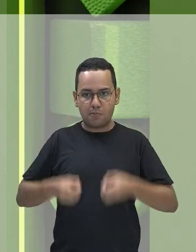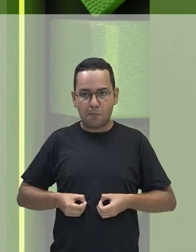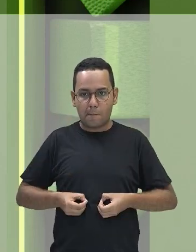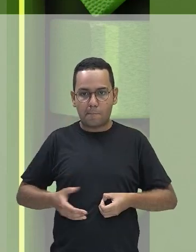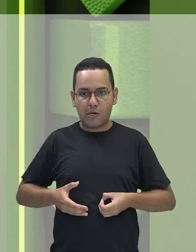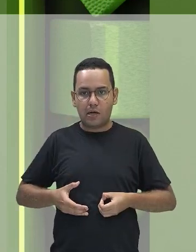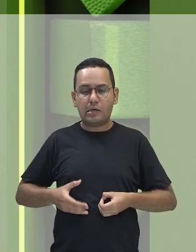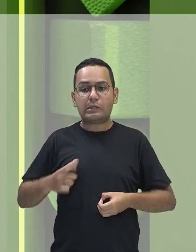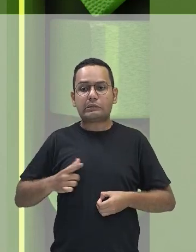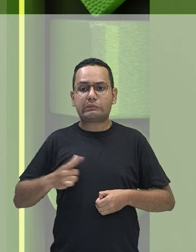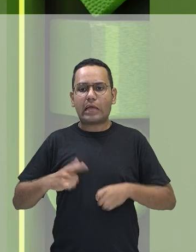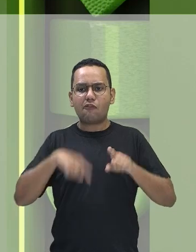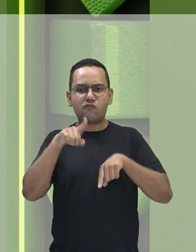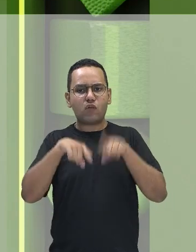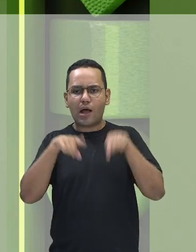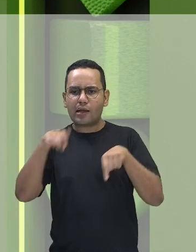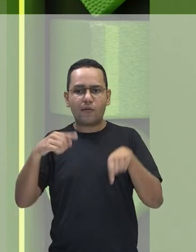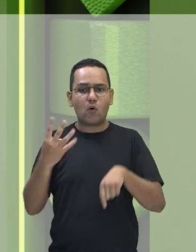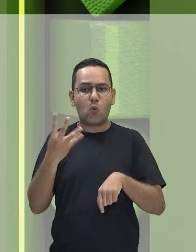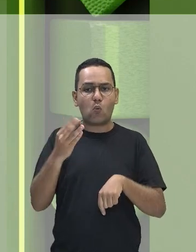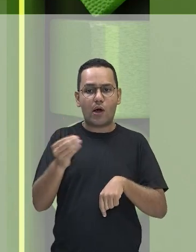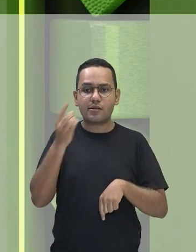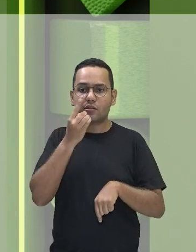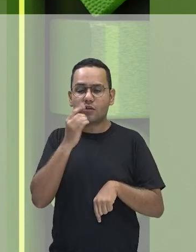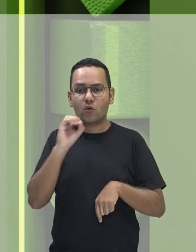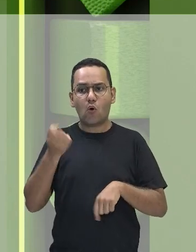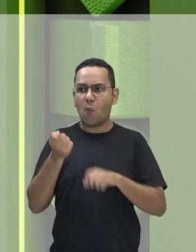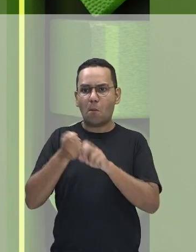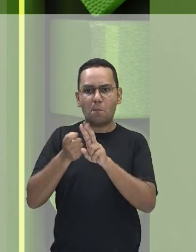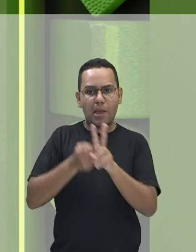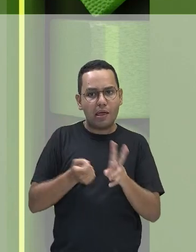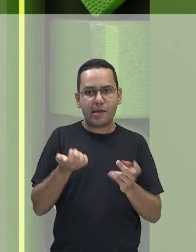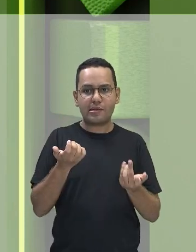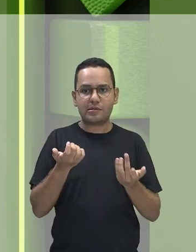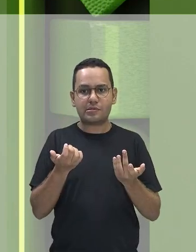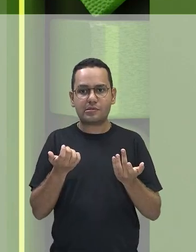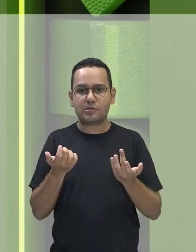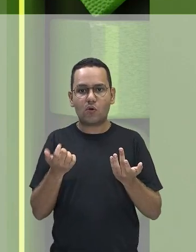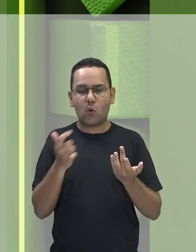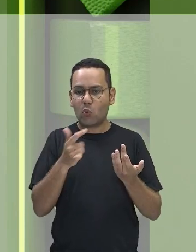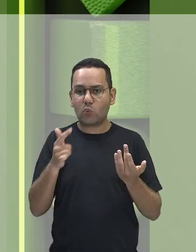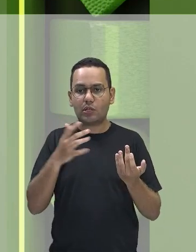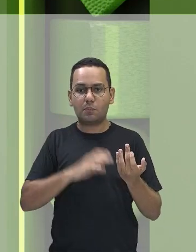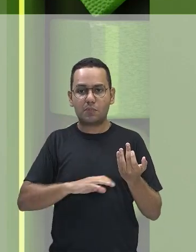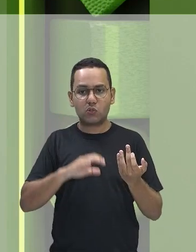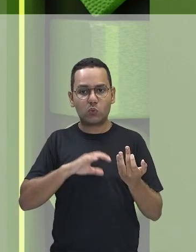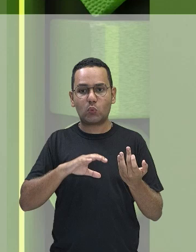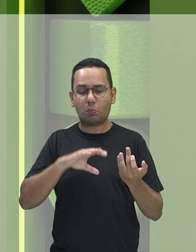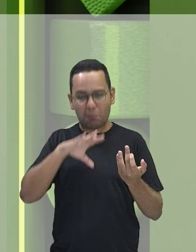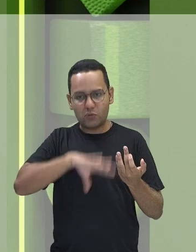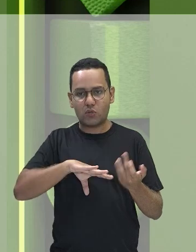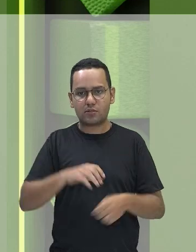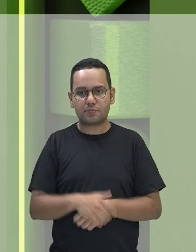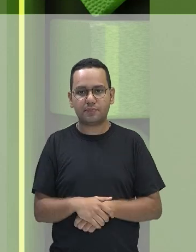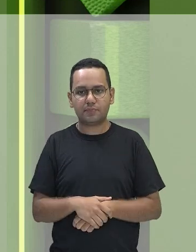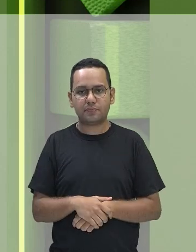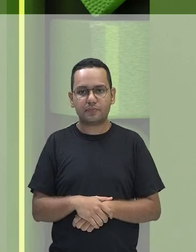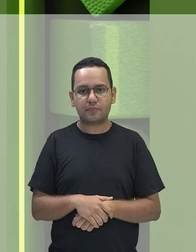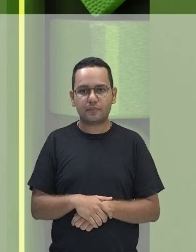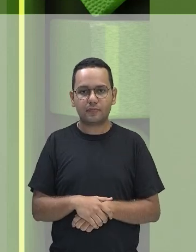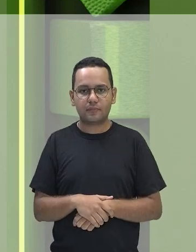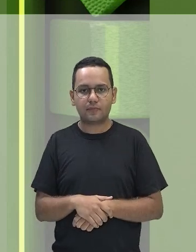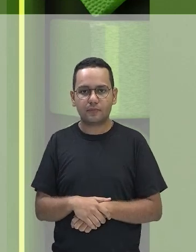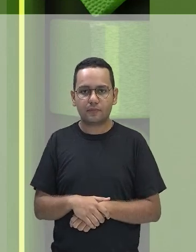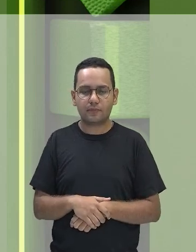muito variável, 40 dias, alguns meses nem vão menstruar, e isso é um problema principalmente para aquelas mulheres que